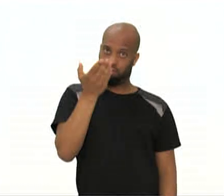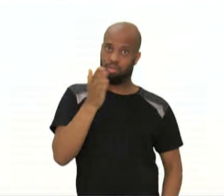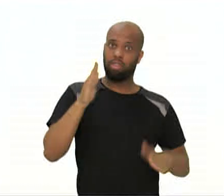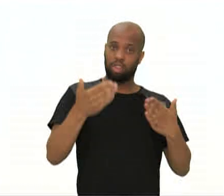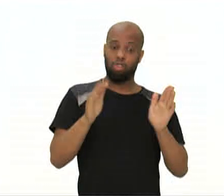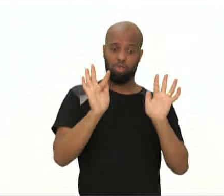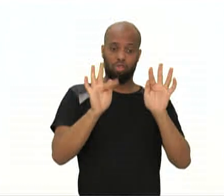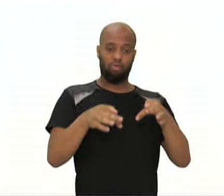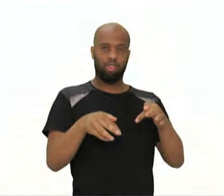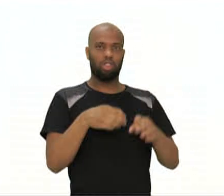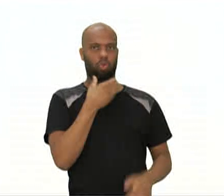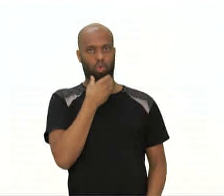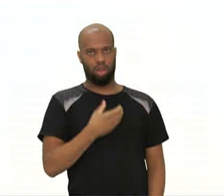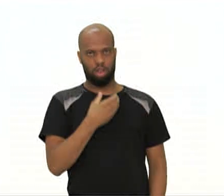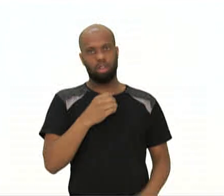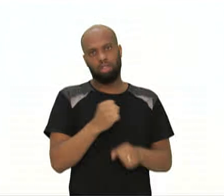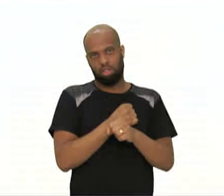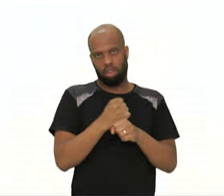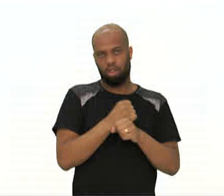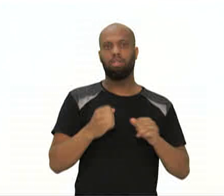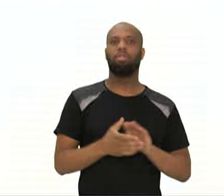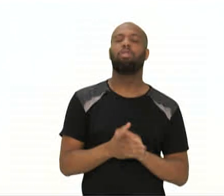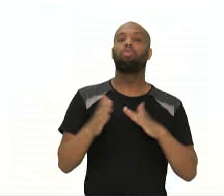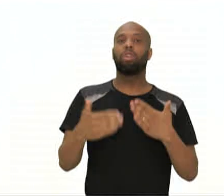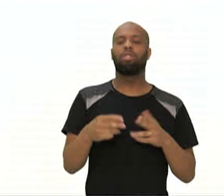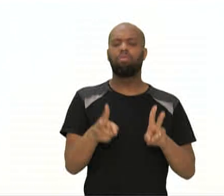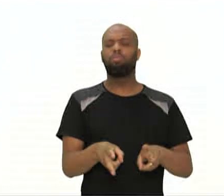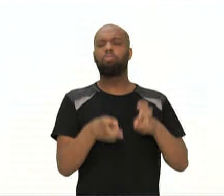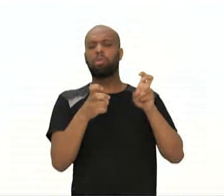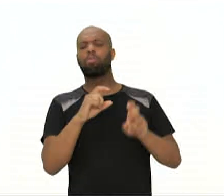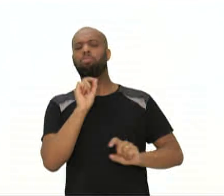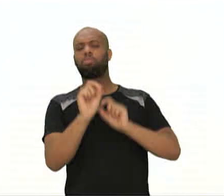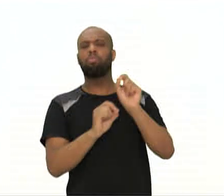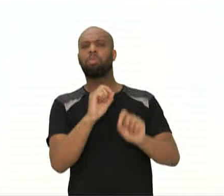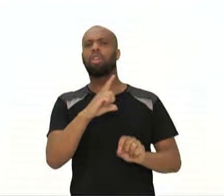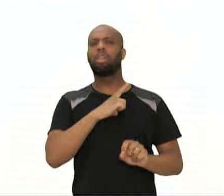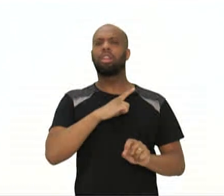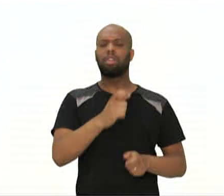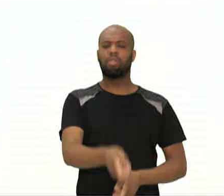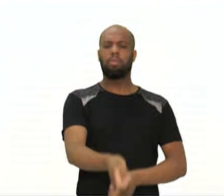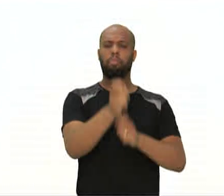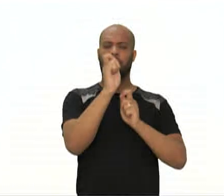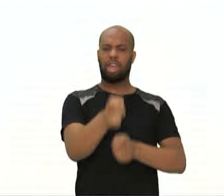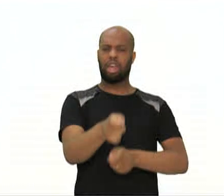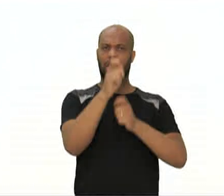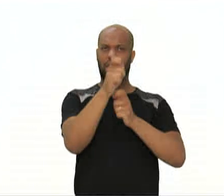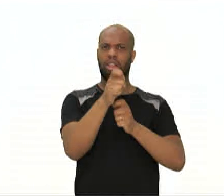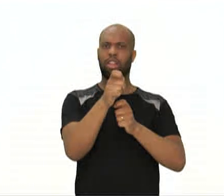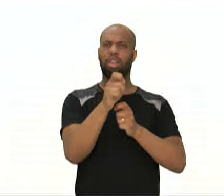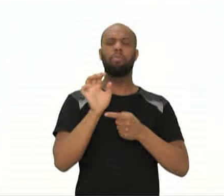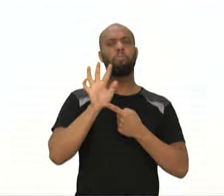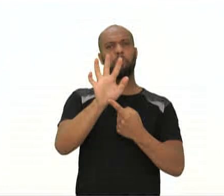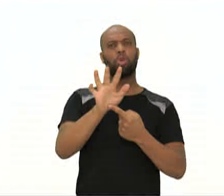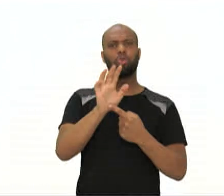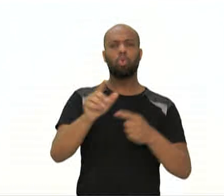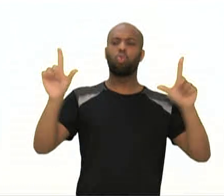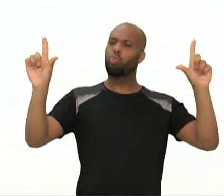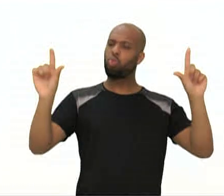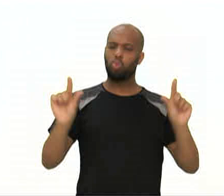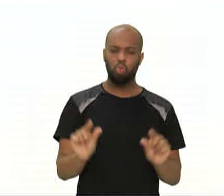no final do ano. Então, esses pescadores, eles perceberam que a pesca deles apresentou uma